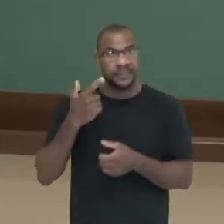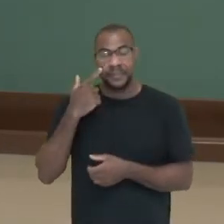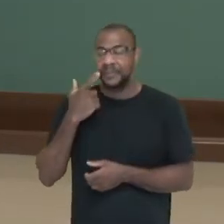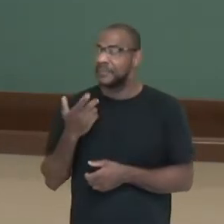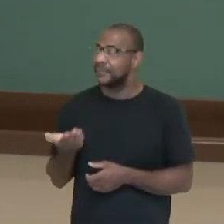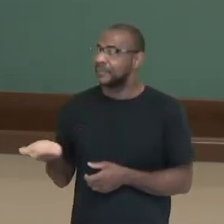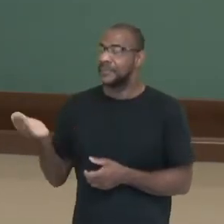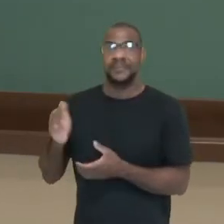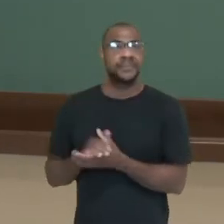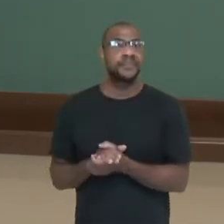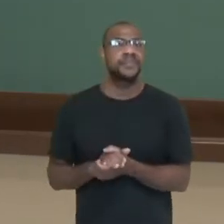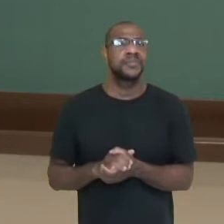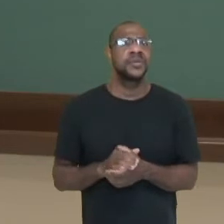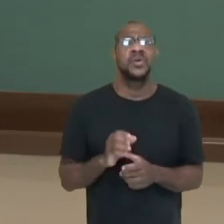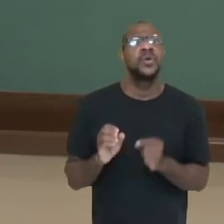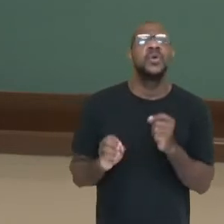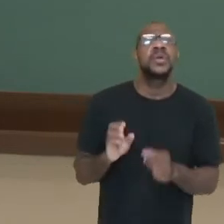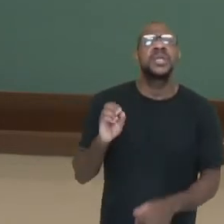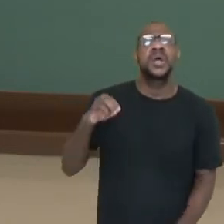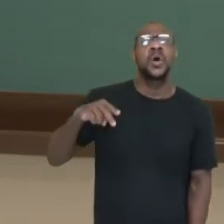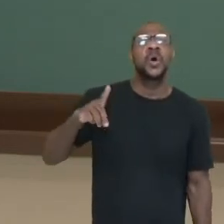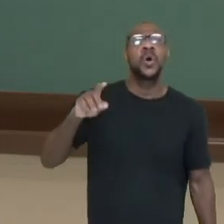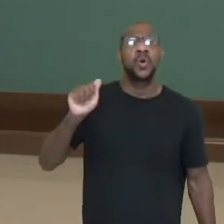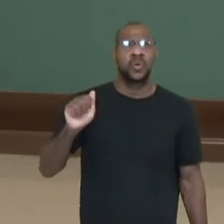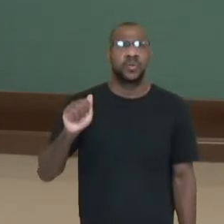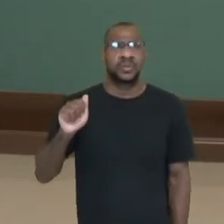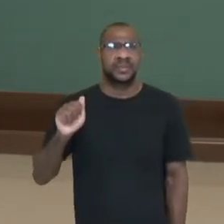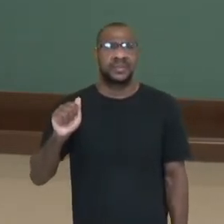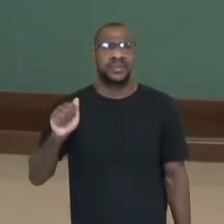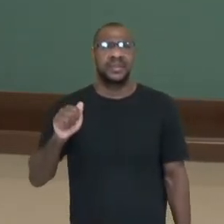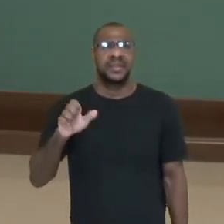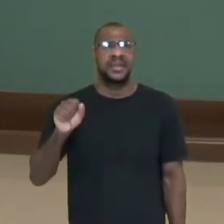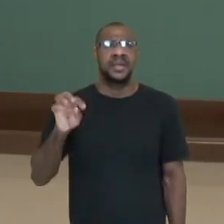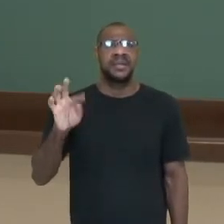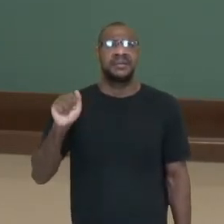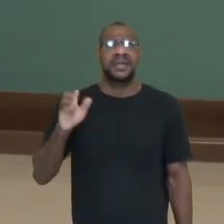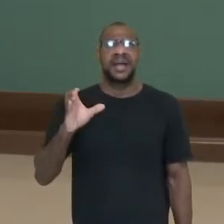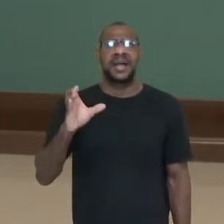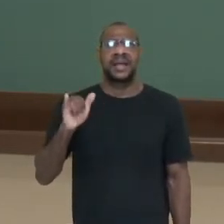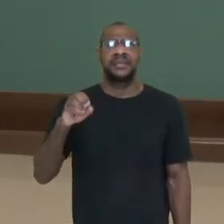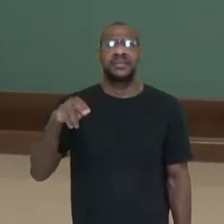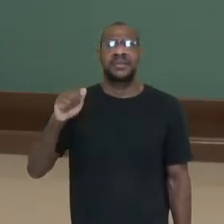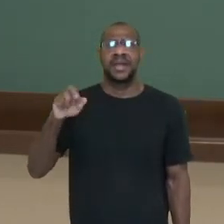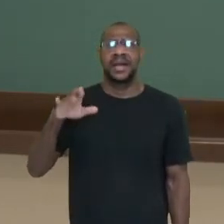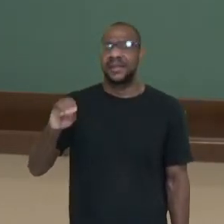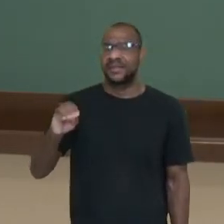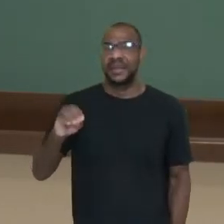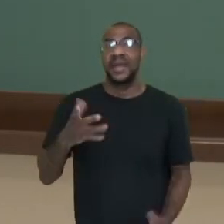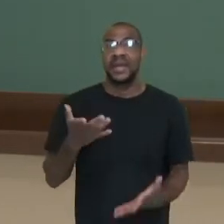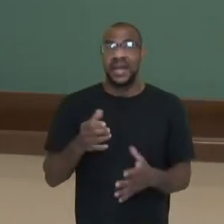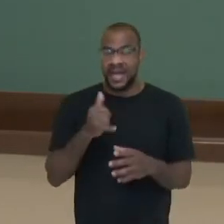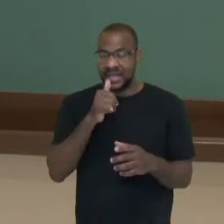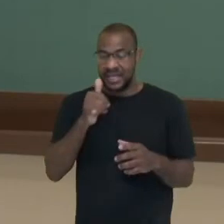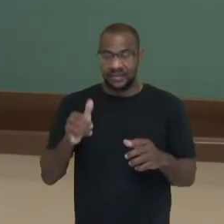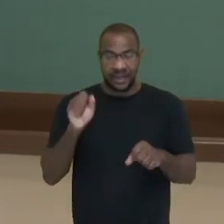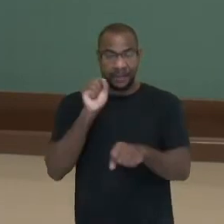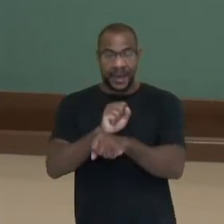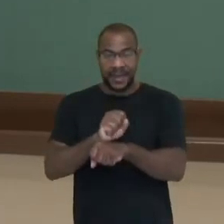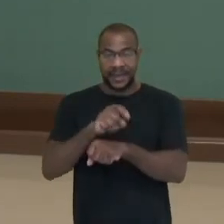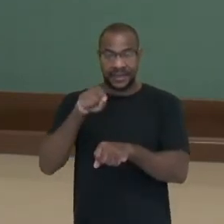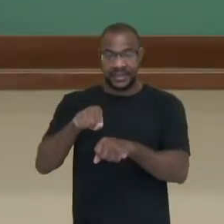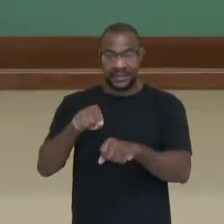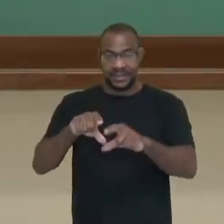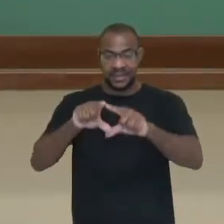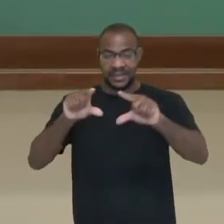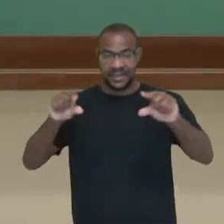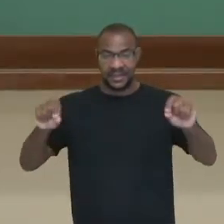de responder isso aqui. O que são ondas estacionárias? Pessoal, são ondas que a energia ela está travada, ela está oscilando.